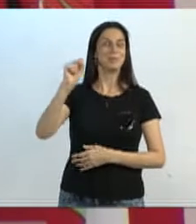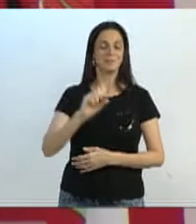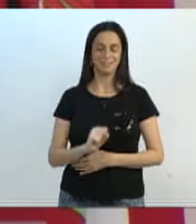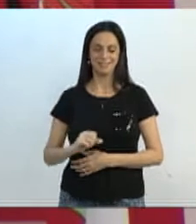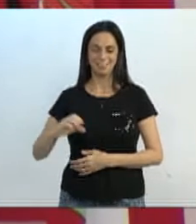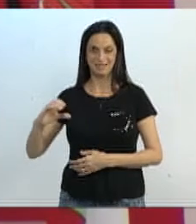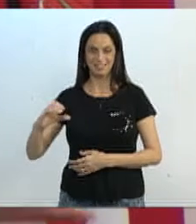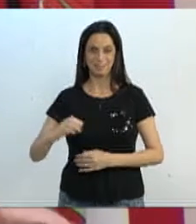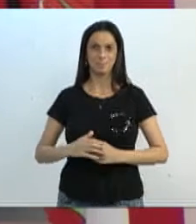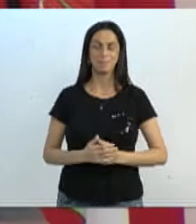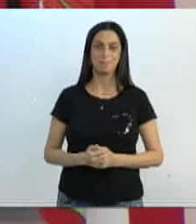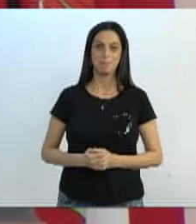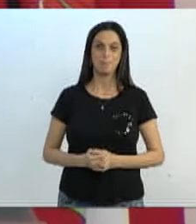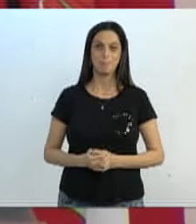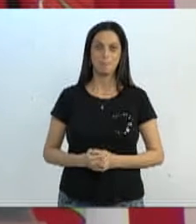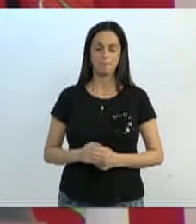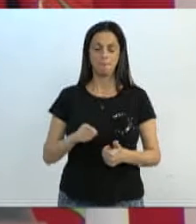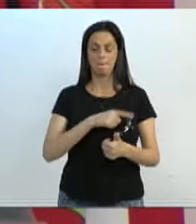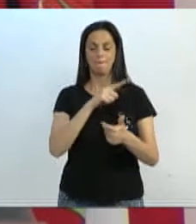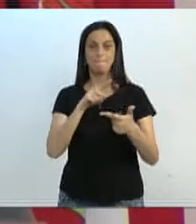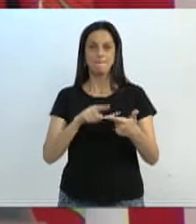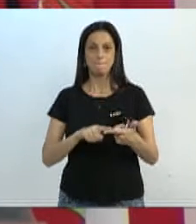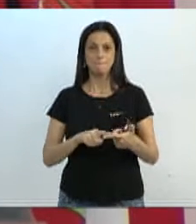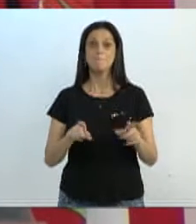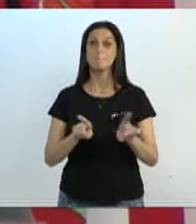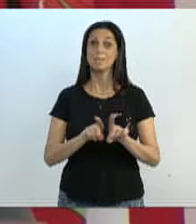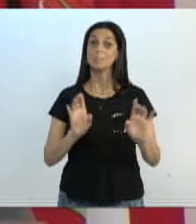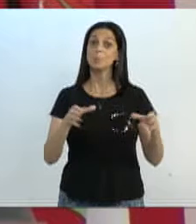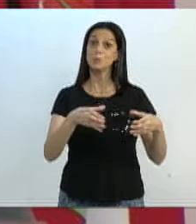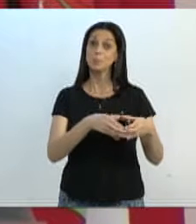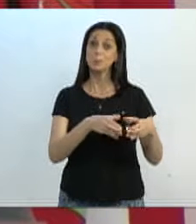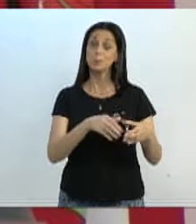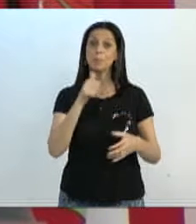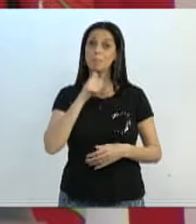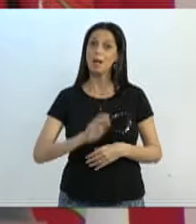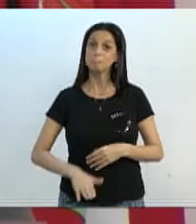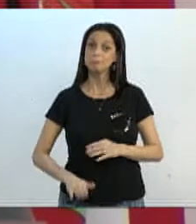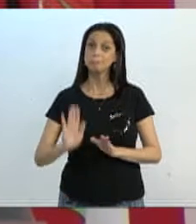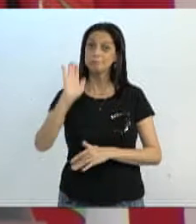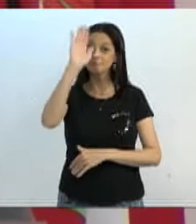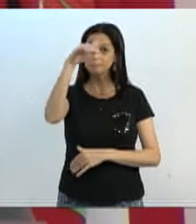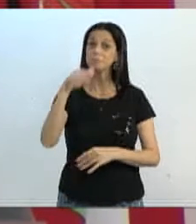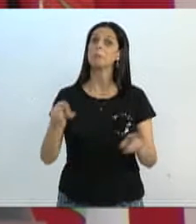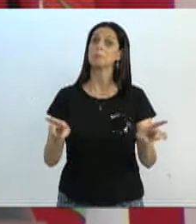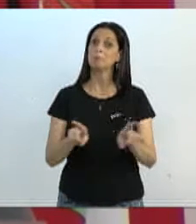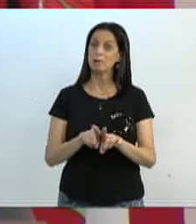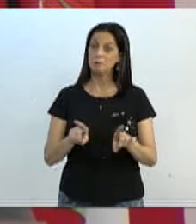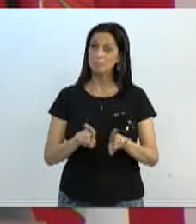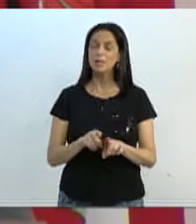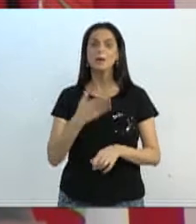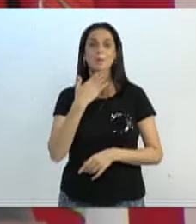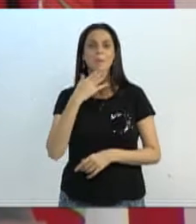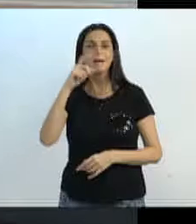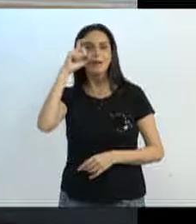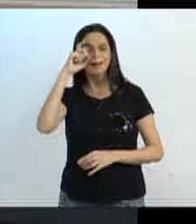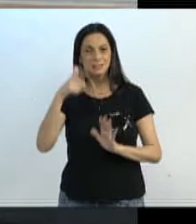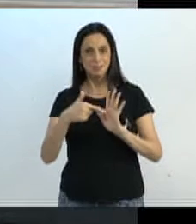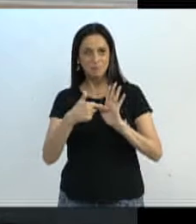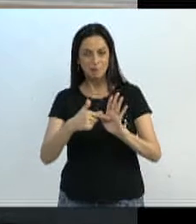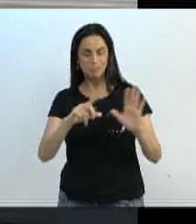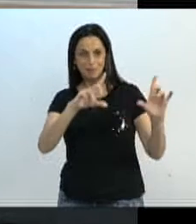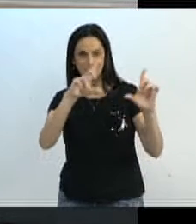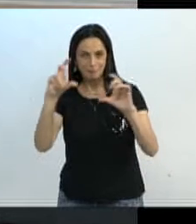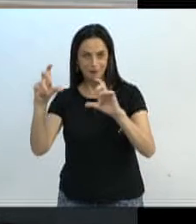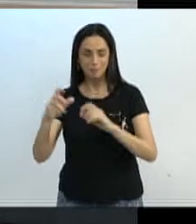catarinense. Também destacar o nosso basquete feminino, além de ter sido, Ari, se puder colocar as